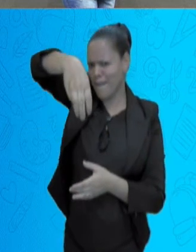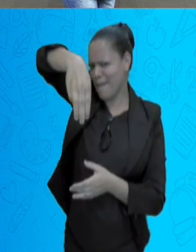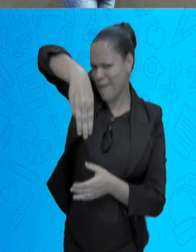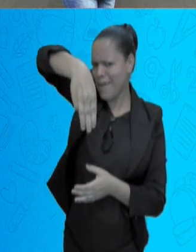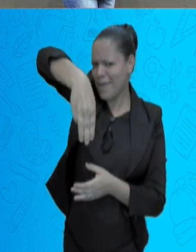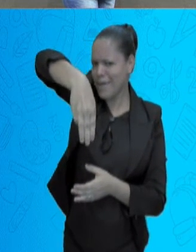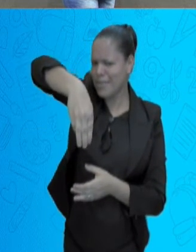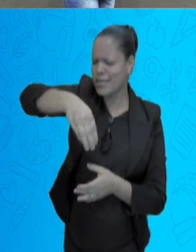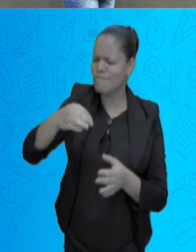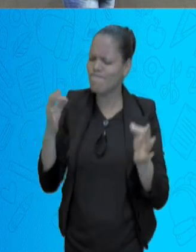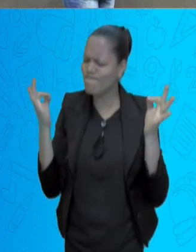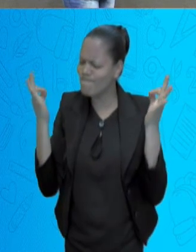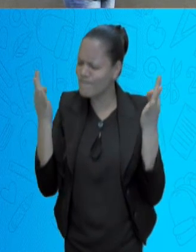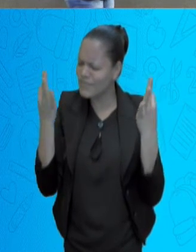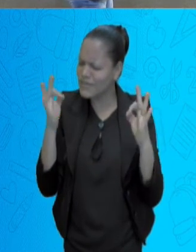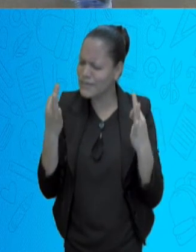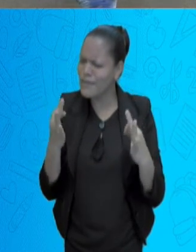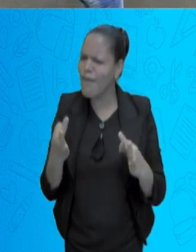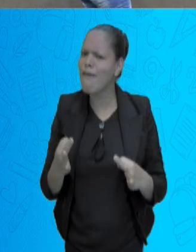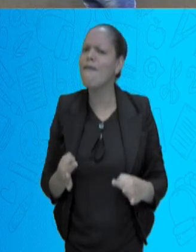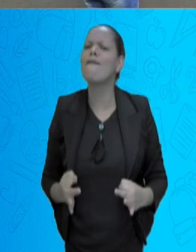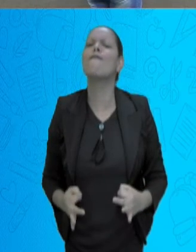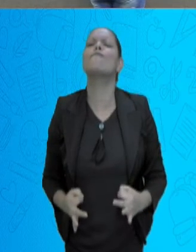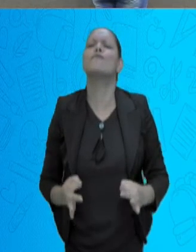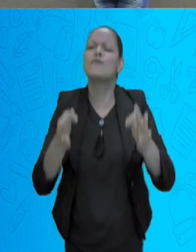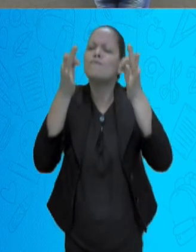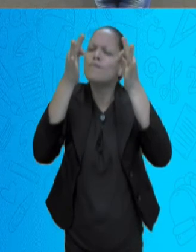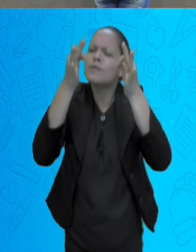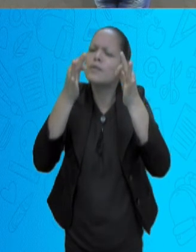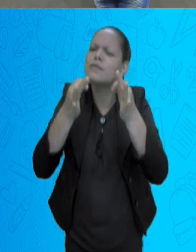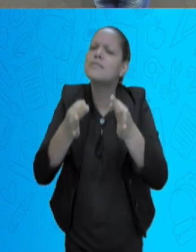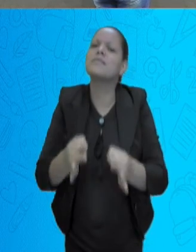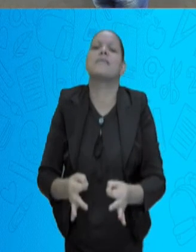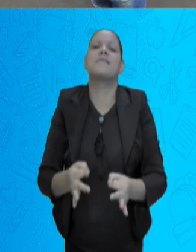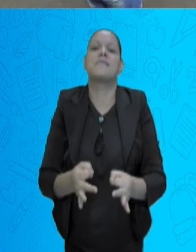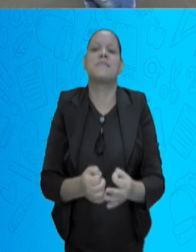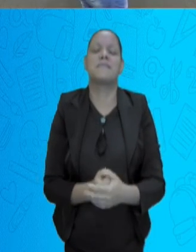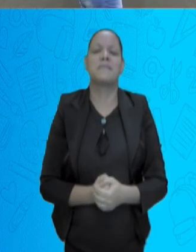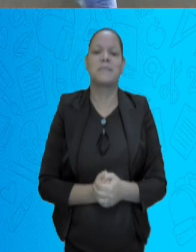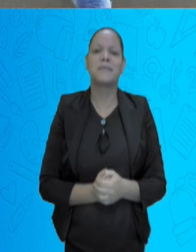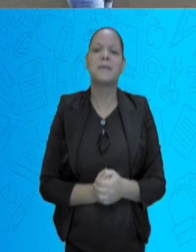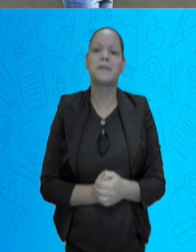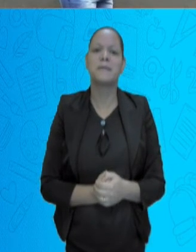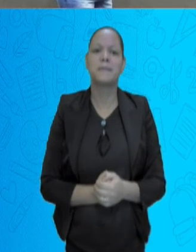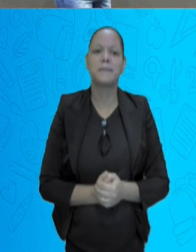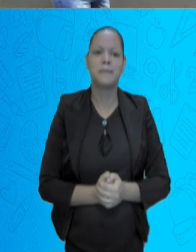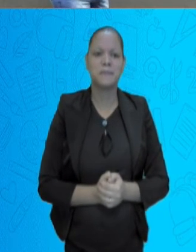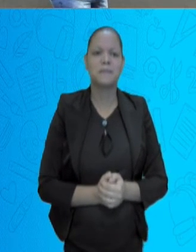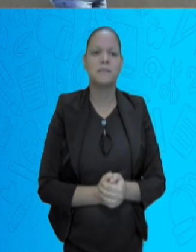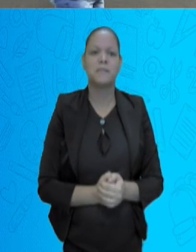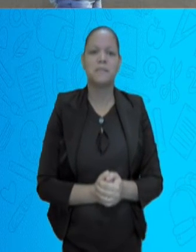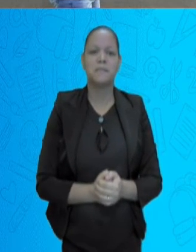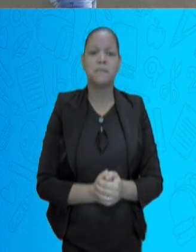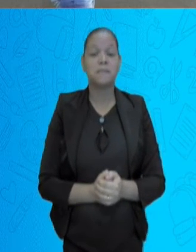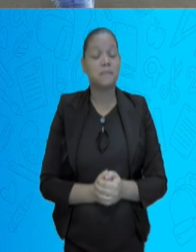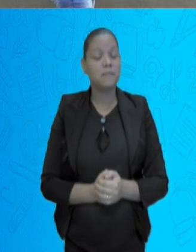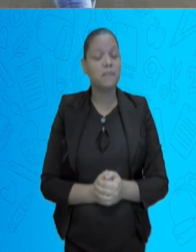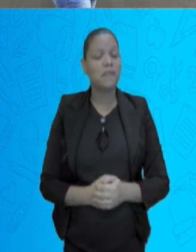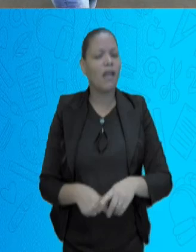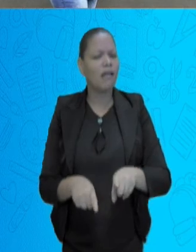que eu, ou se você falou que é a letra M, você acertou.